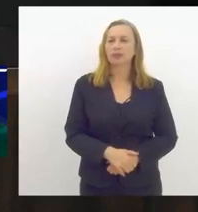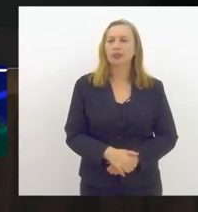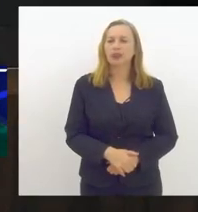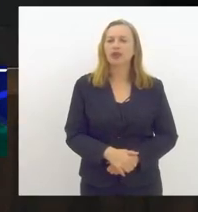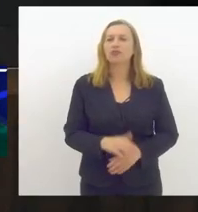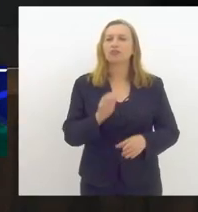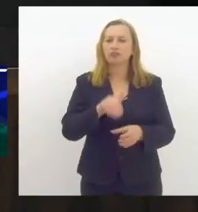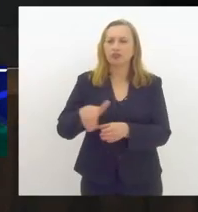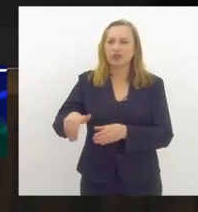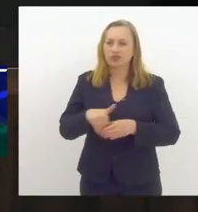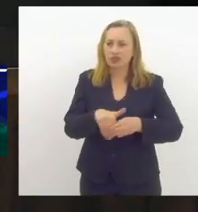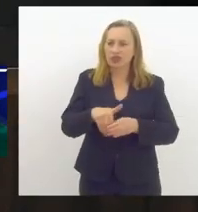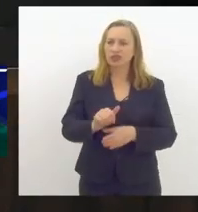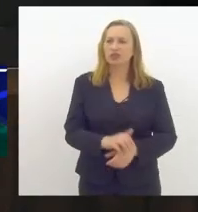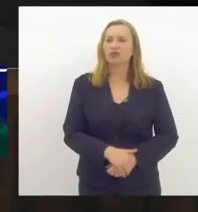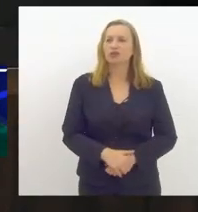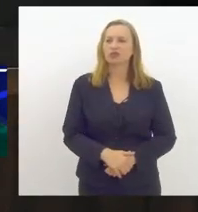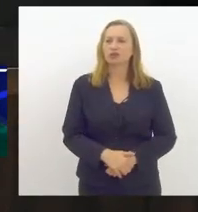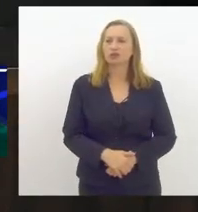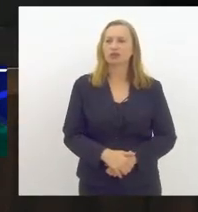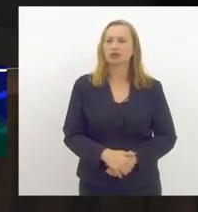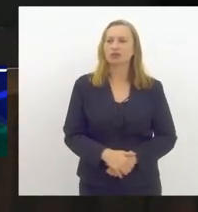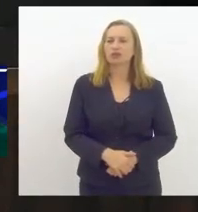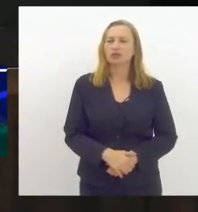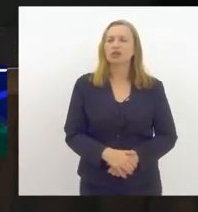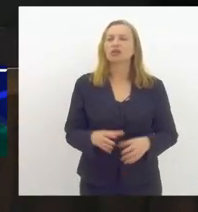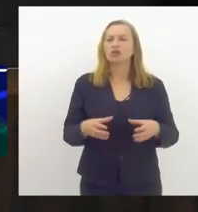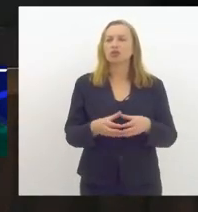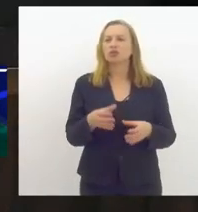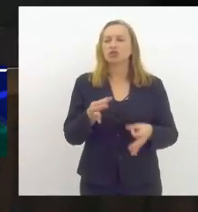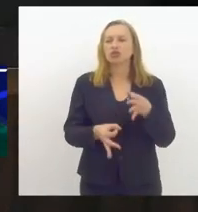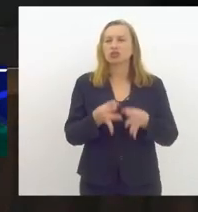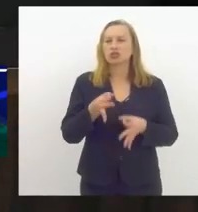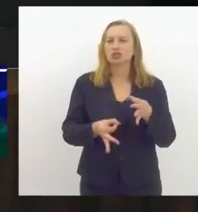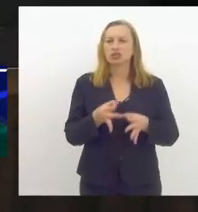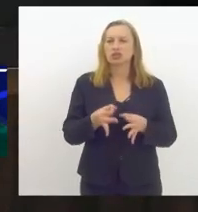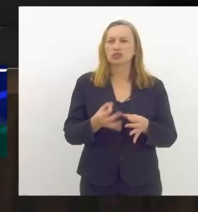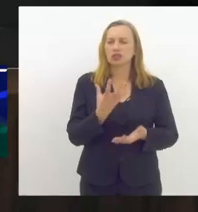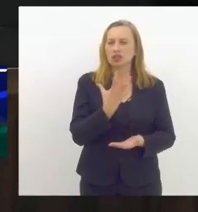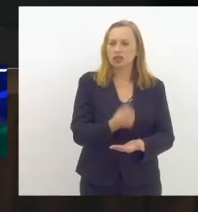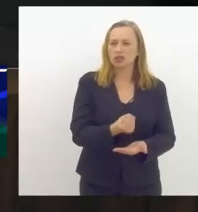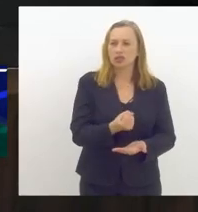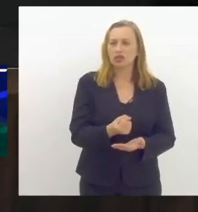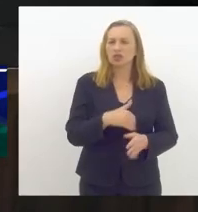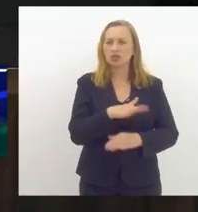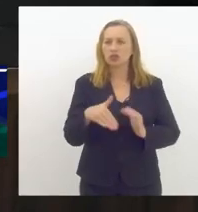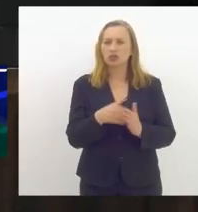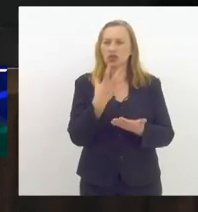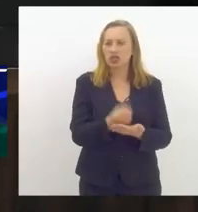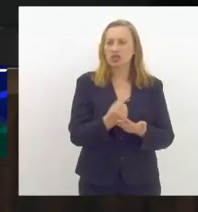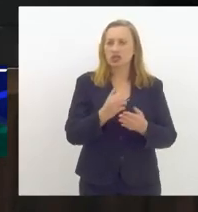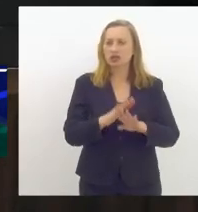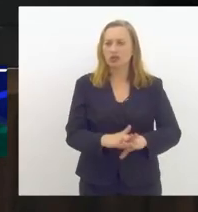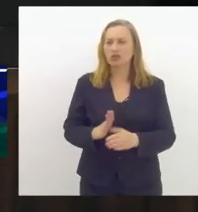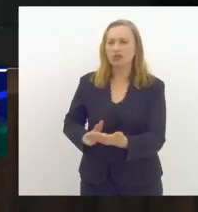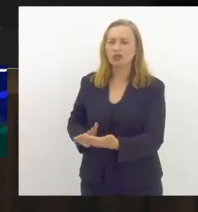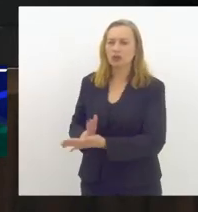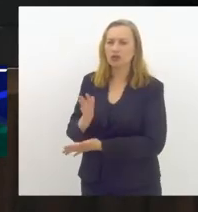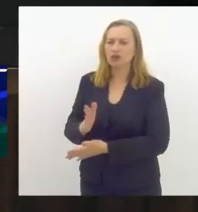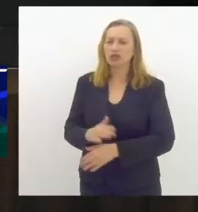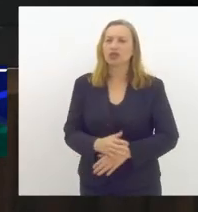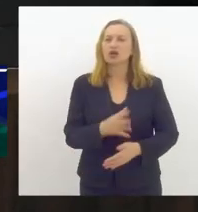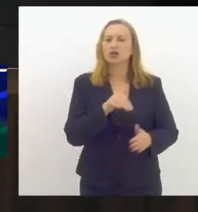e em votação o parecer da comissão de concessão Justiça favorável os seus que aprovam a permanência opção